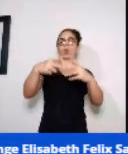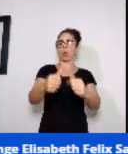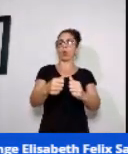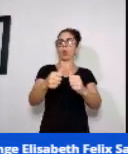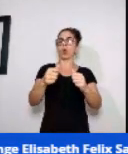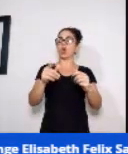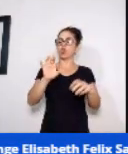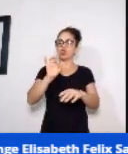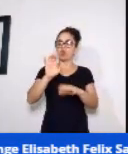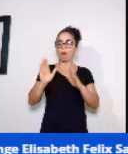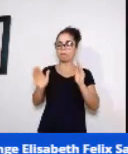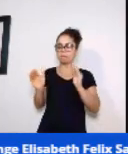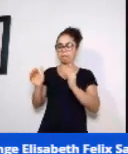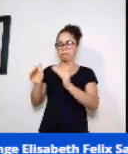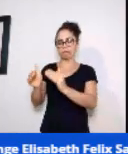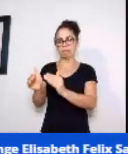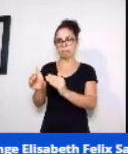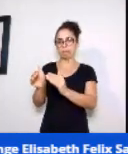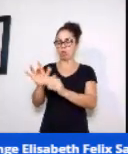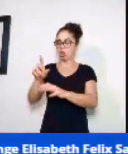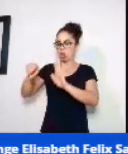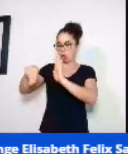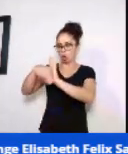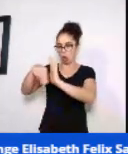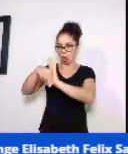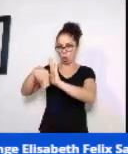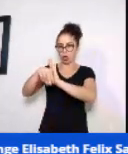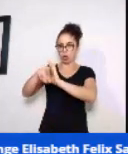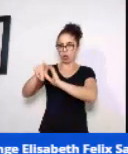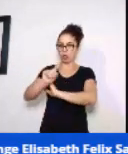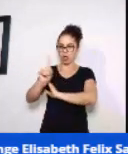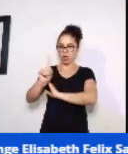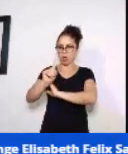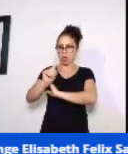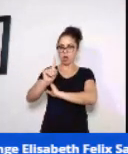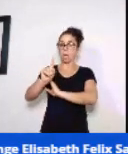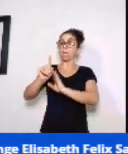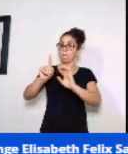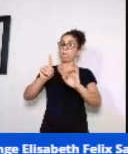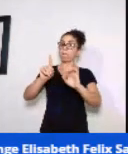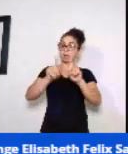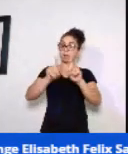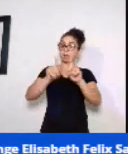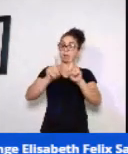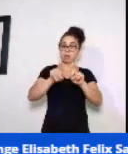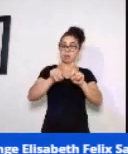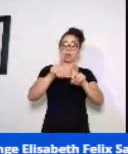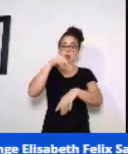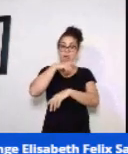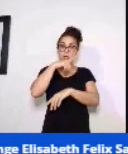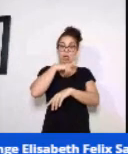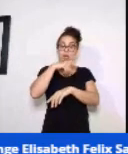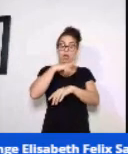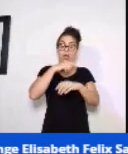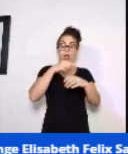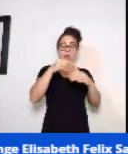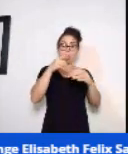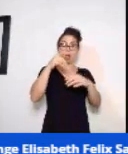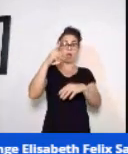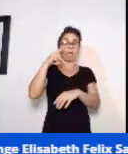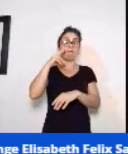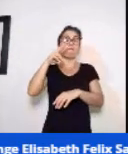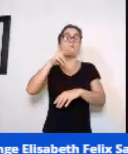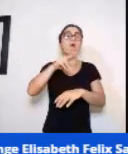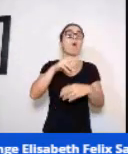única e exclusivamente a notas, a resultados finais, mas a gente consegue ter uma visão inicial de como o meu aluno